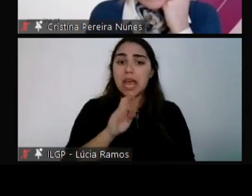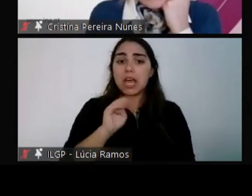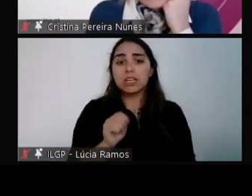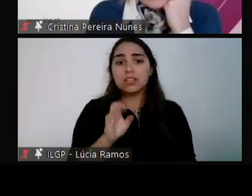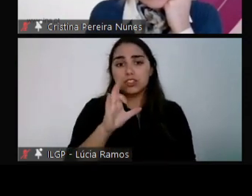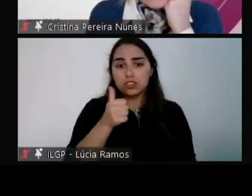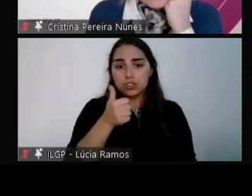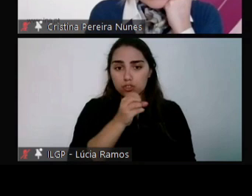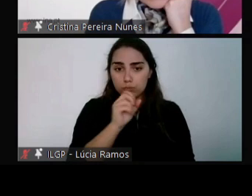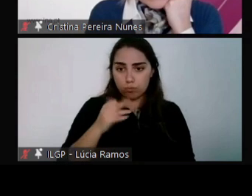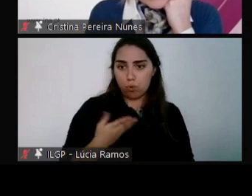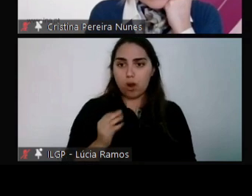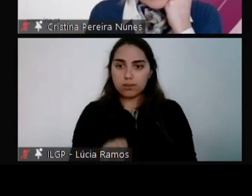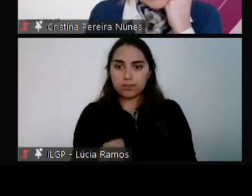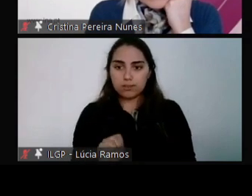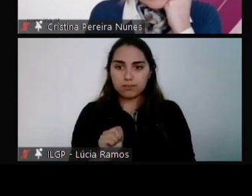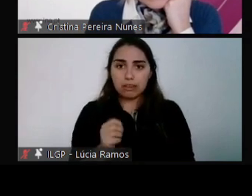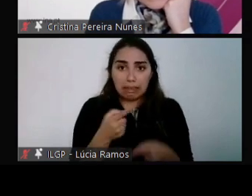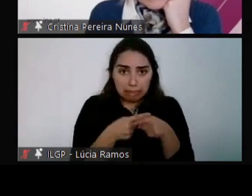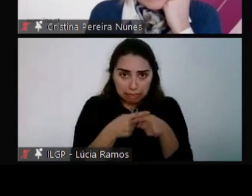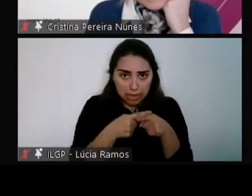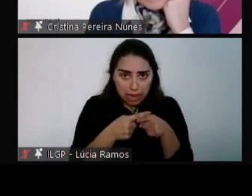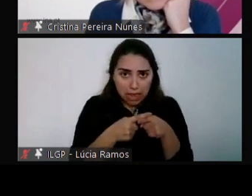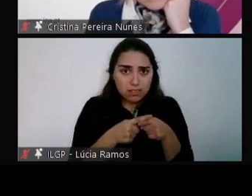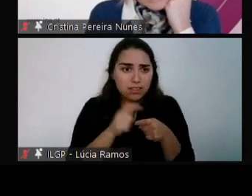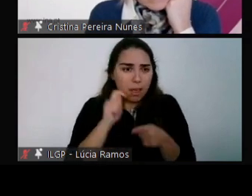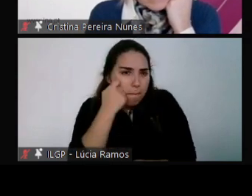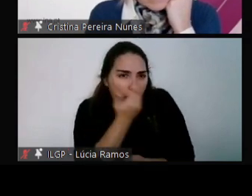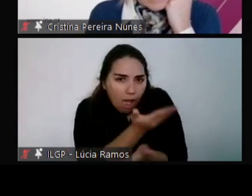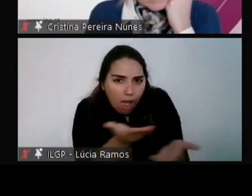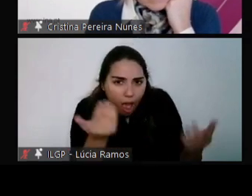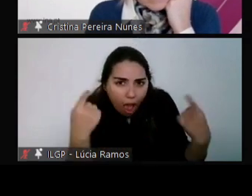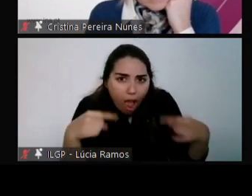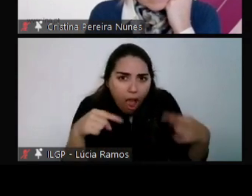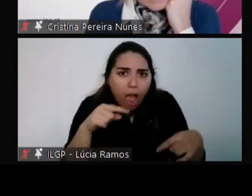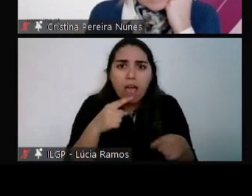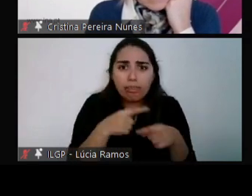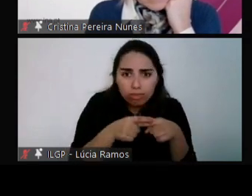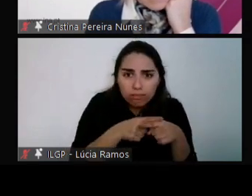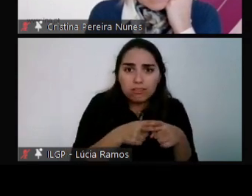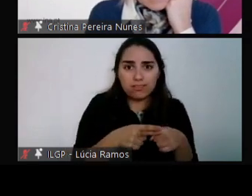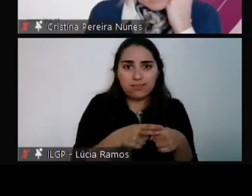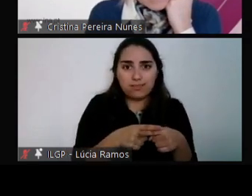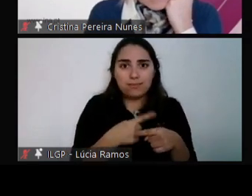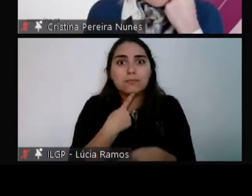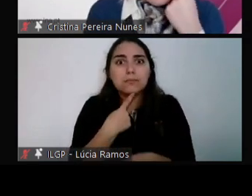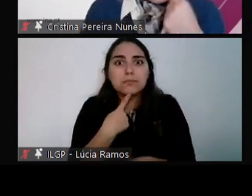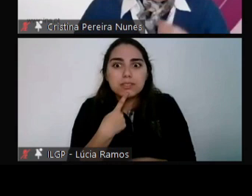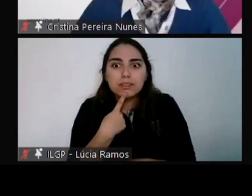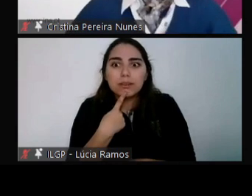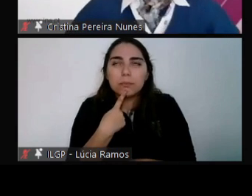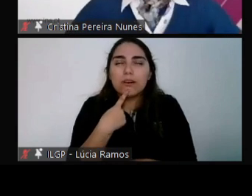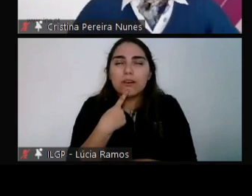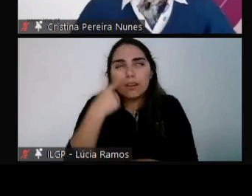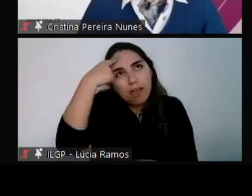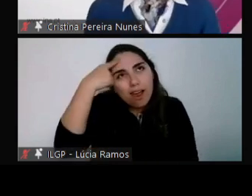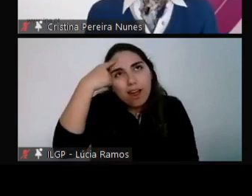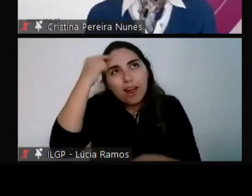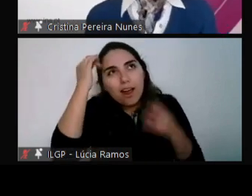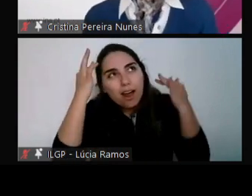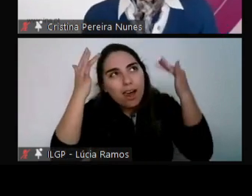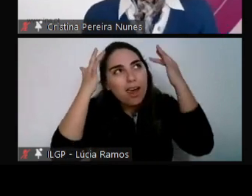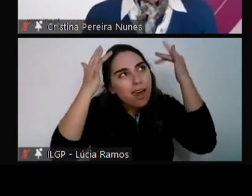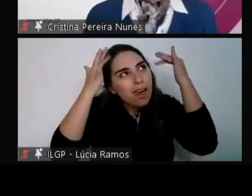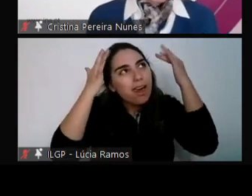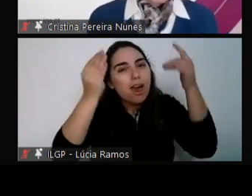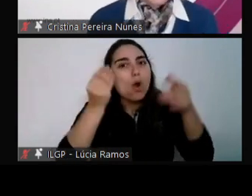e nota-se o interesse que existe na plateia. As pessoas, de facto, percebem essa mais-valia e os ganhos e estão imediatamente a fazer contas de cabeça e começam a pensar como